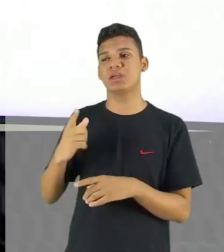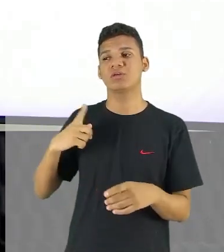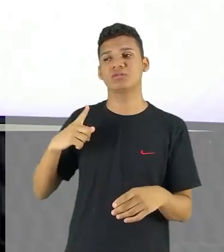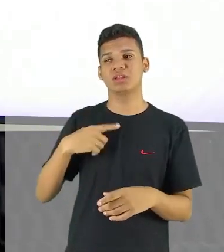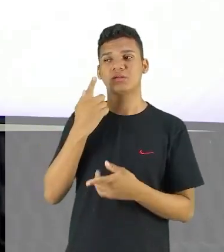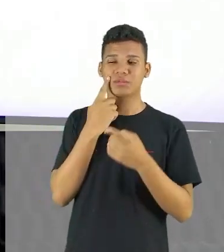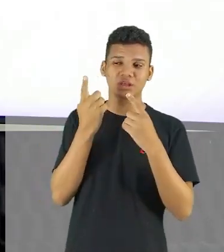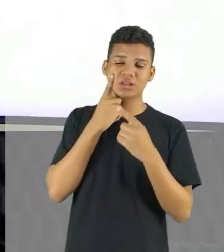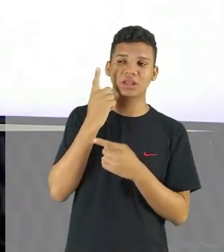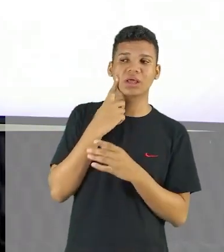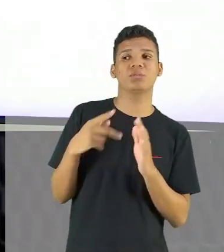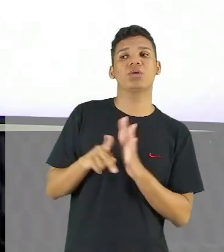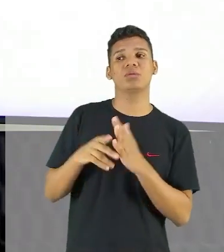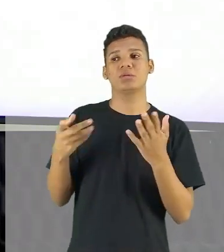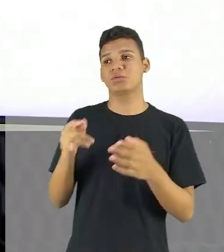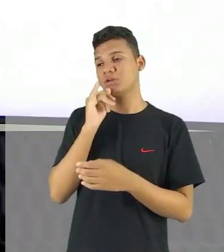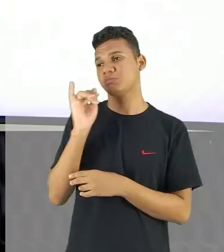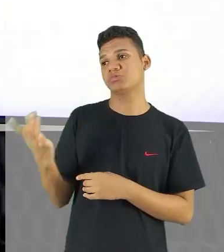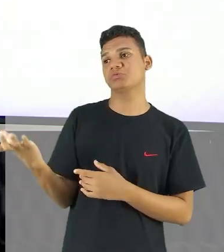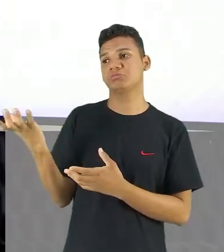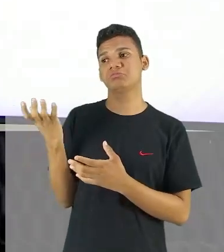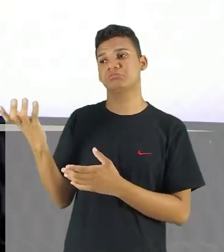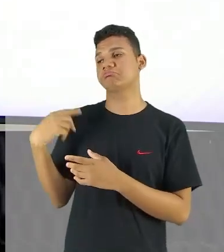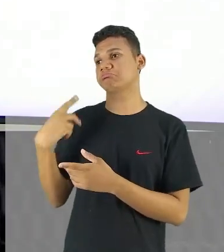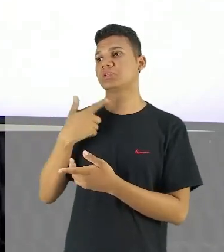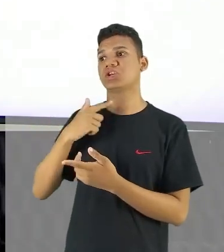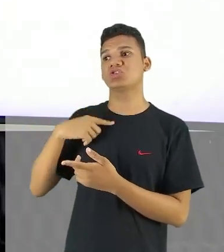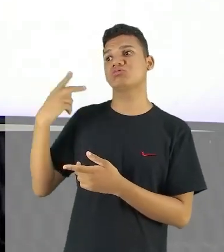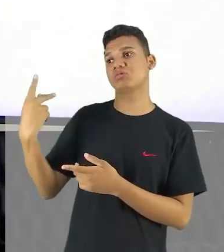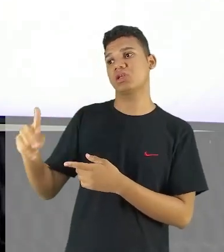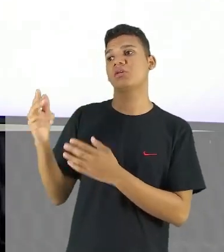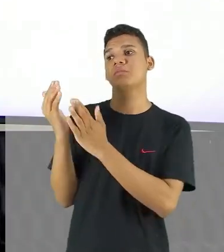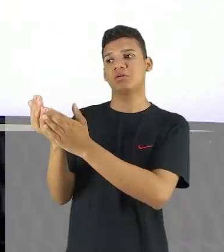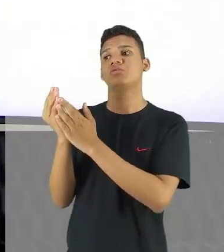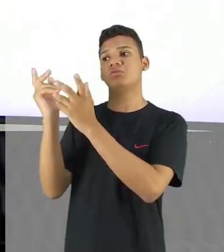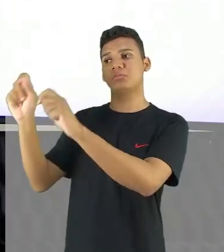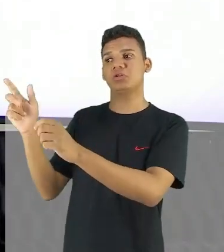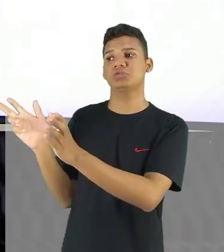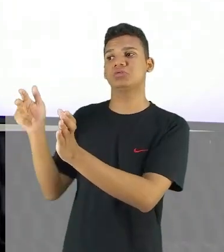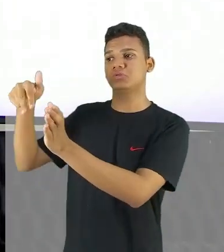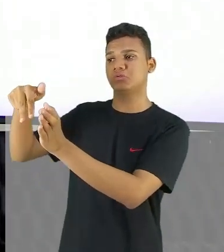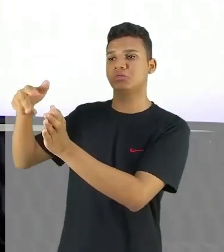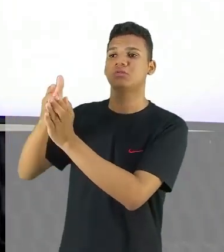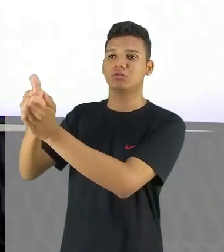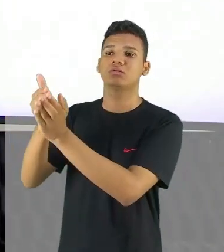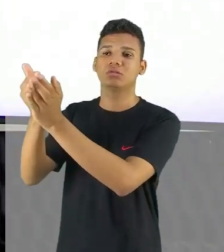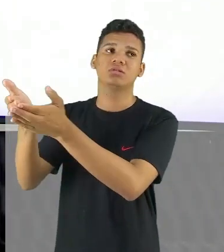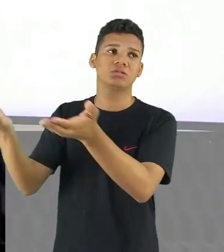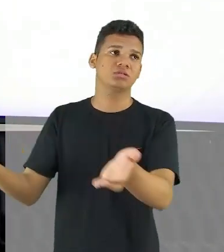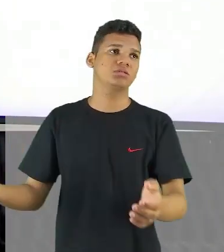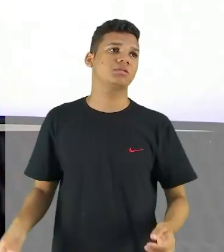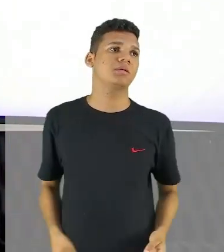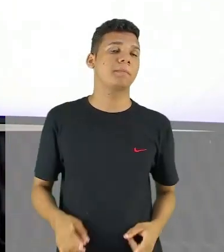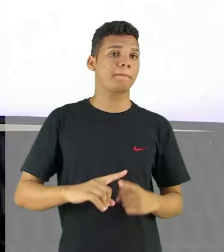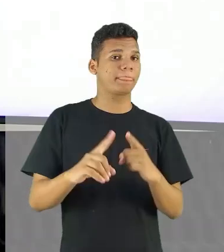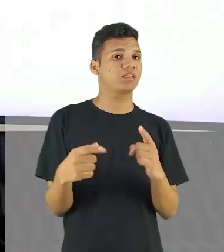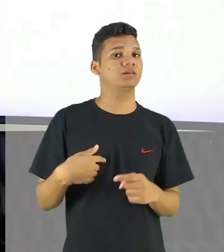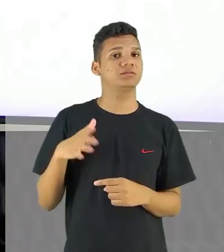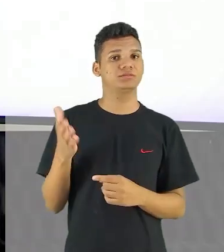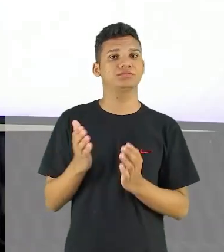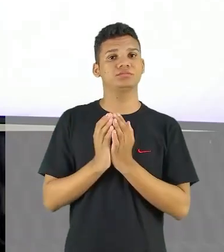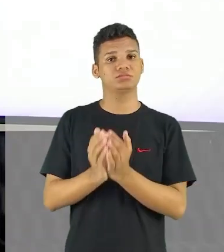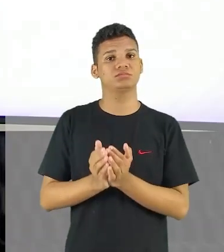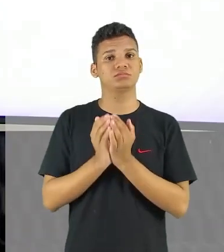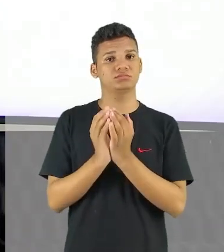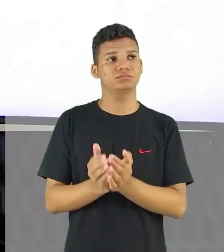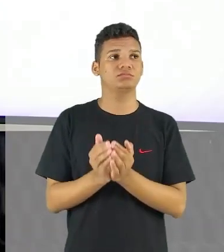ideias. Se quer ir num barco a motor, ainda está em tempo de saltar. Não me faz falta. Ou seja, eles estavam dentro de um barco. A